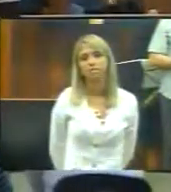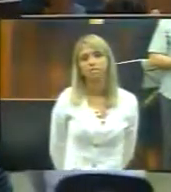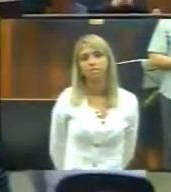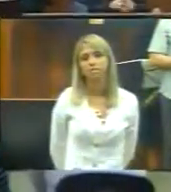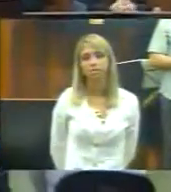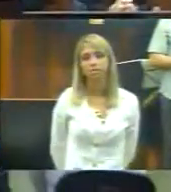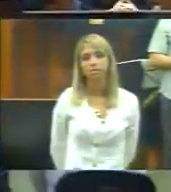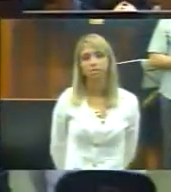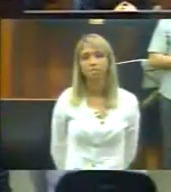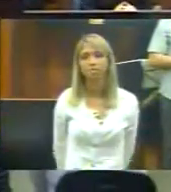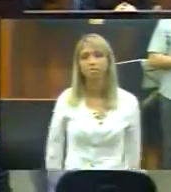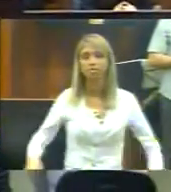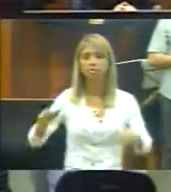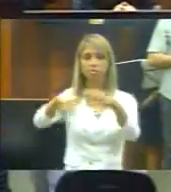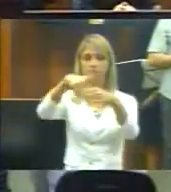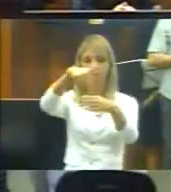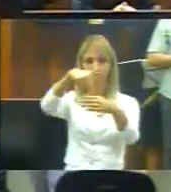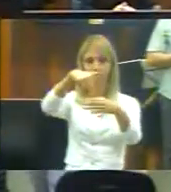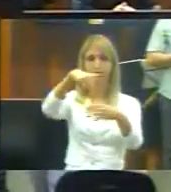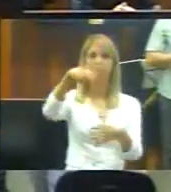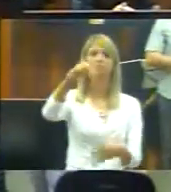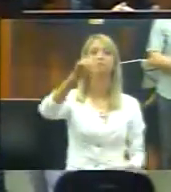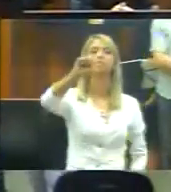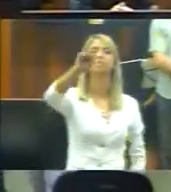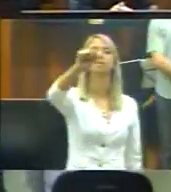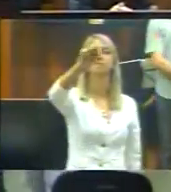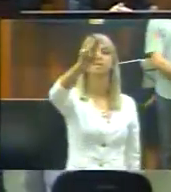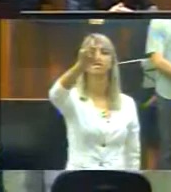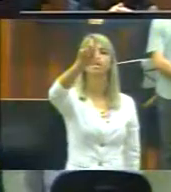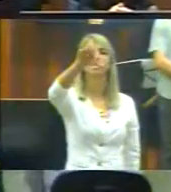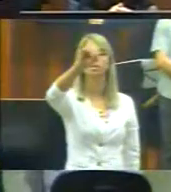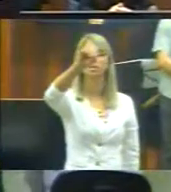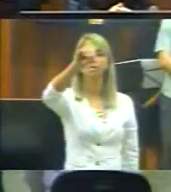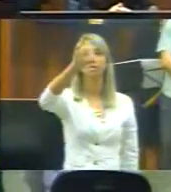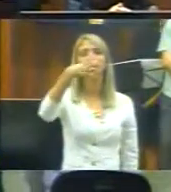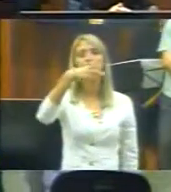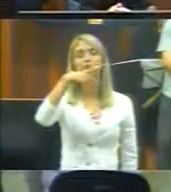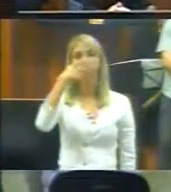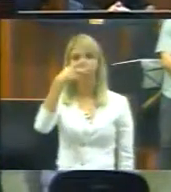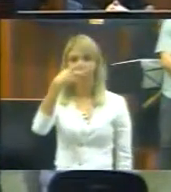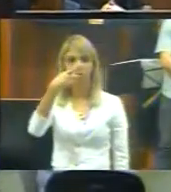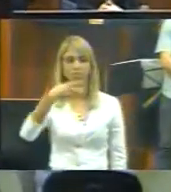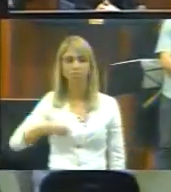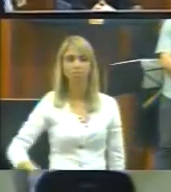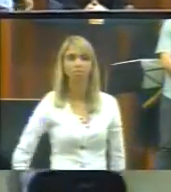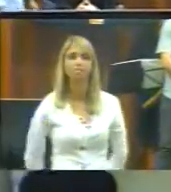Com a palavra, nosso primeiro secretário, nobre vereador, Saulo Christian.